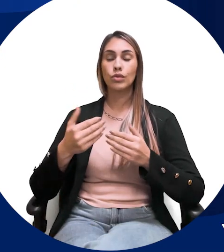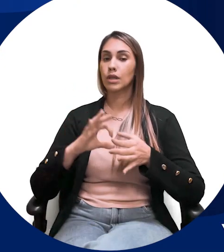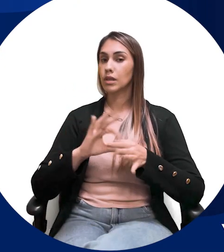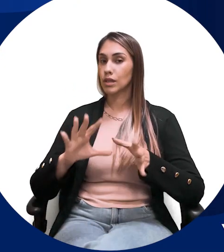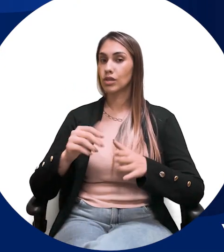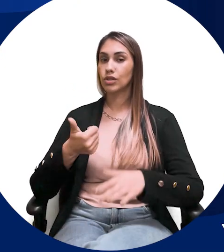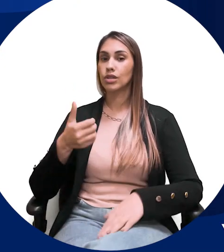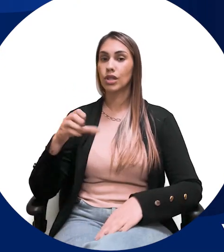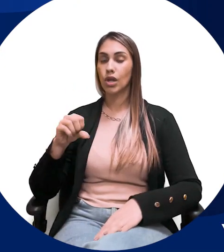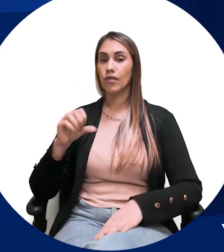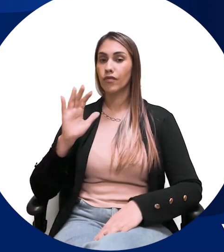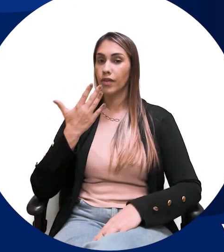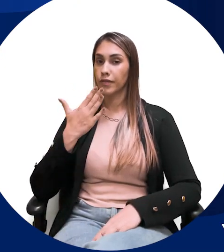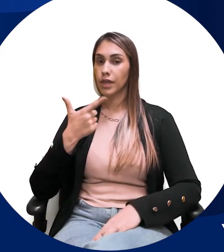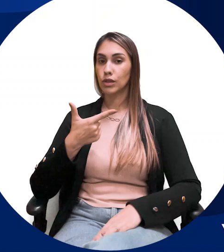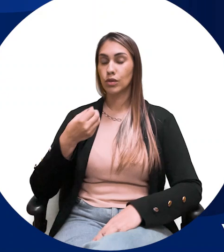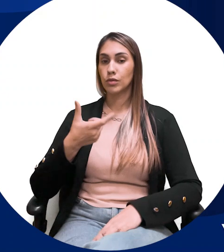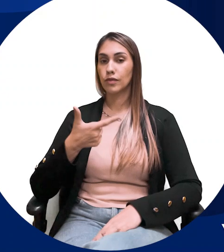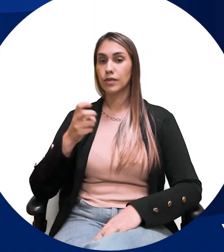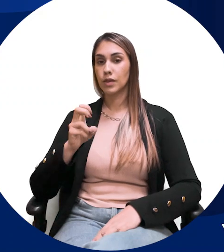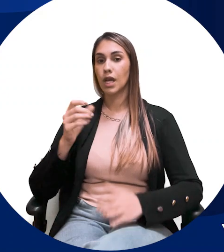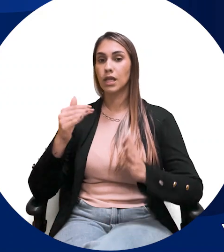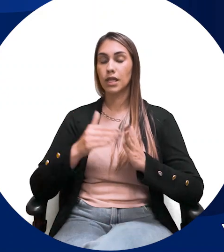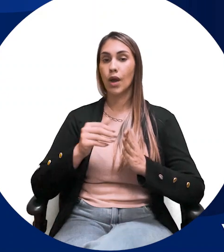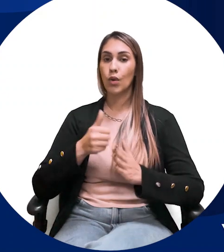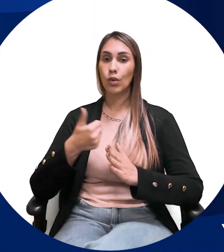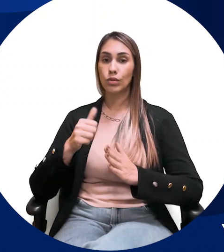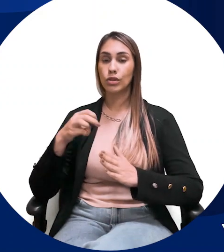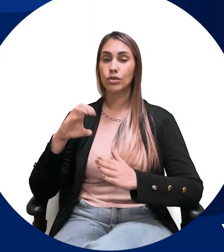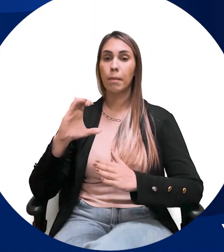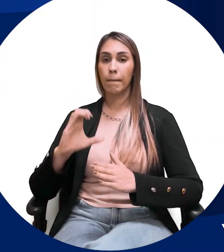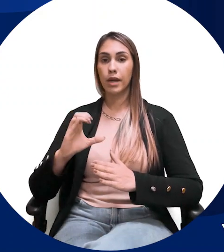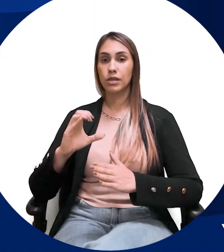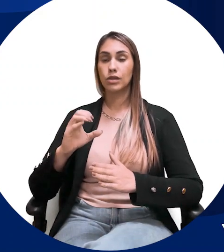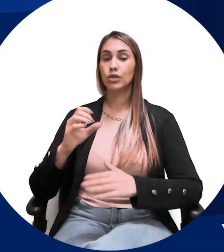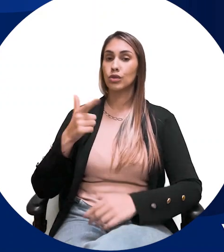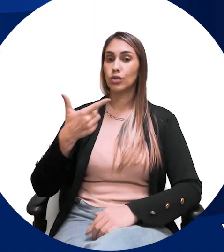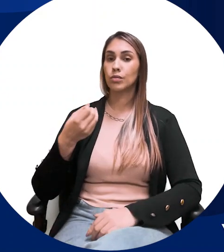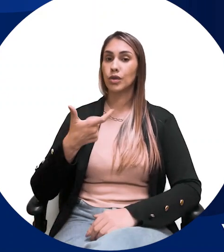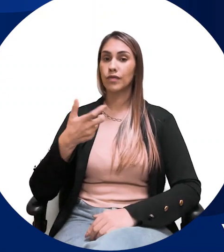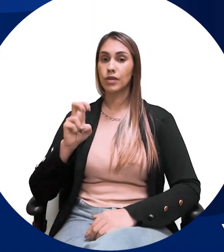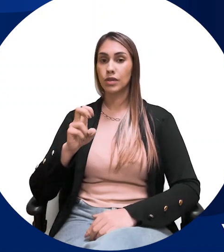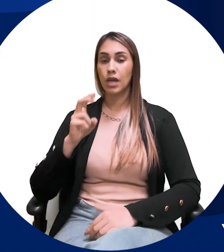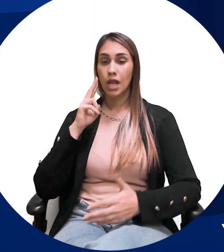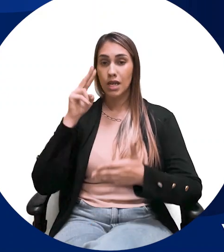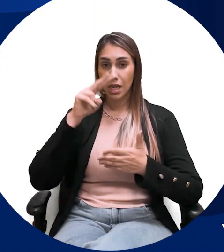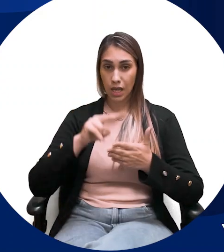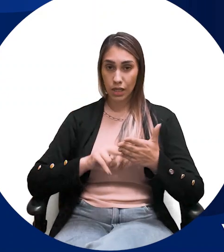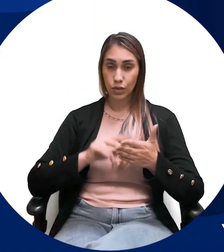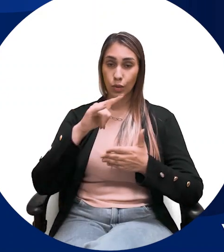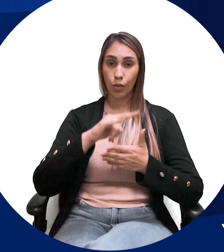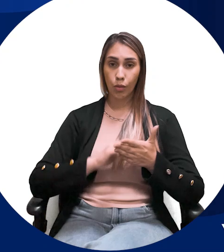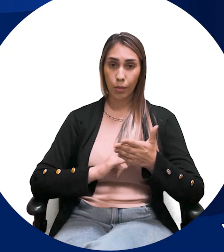via SIGADOC. 19 de fevereiro de 2025 a 11 de março de 2025. Análise documental